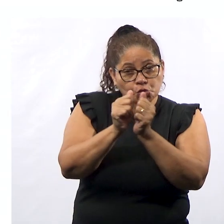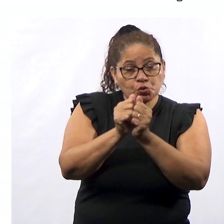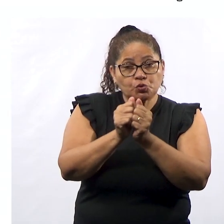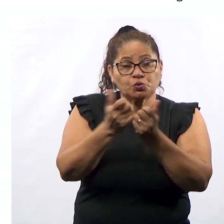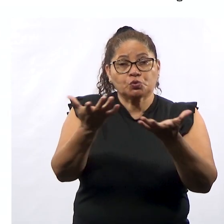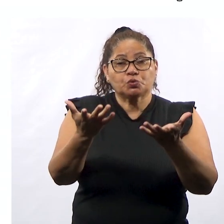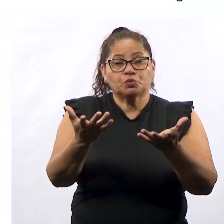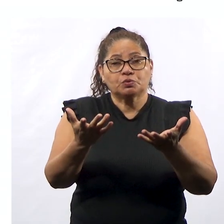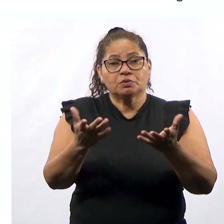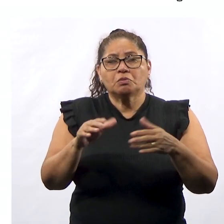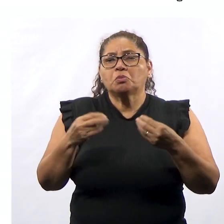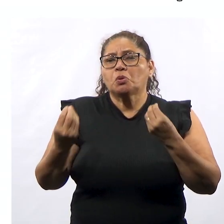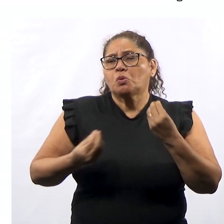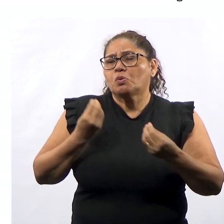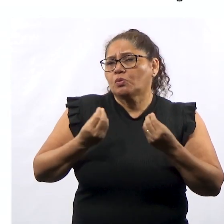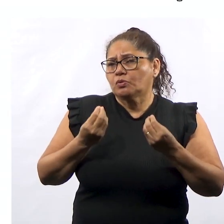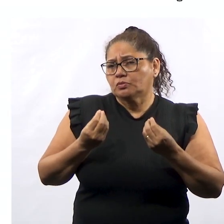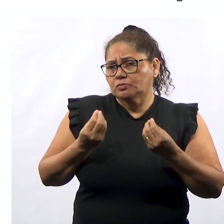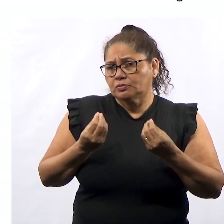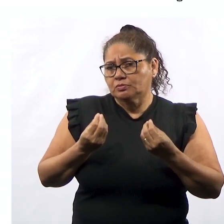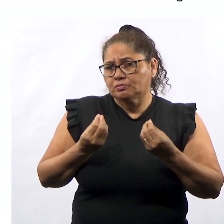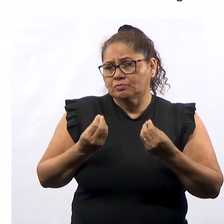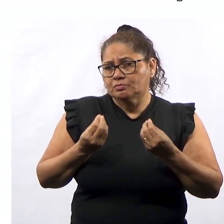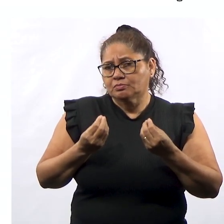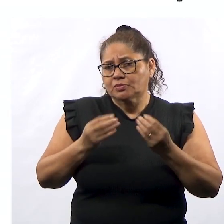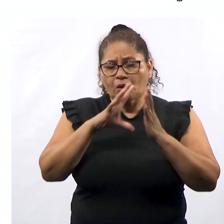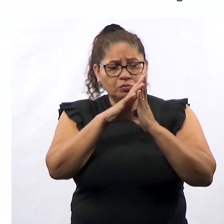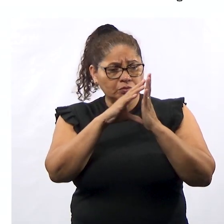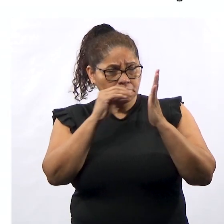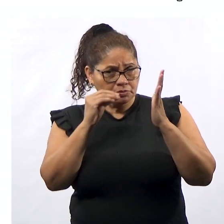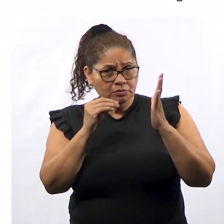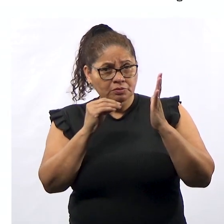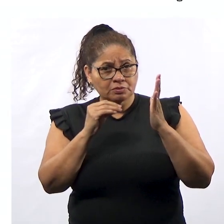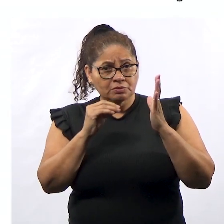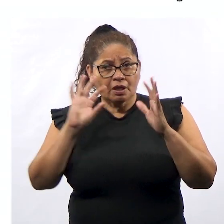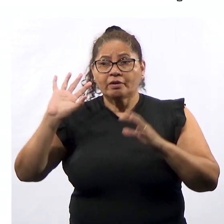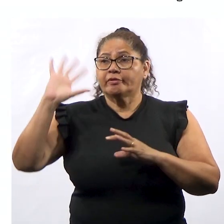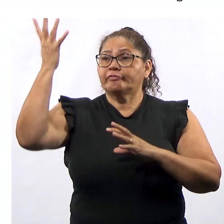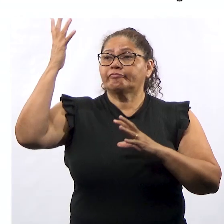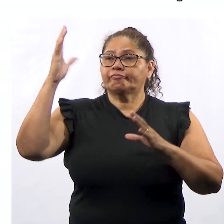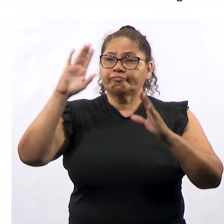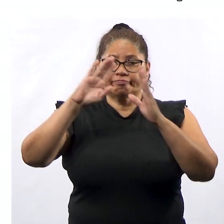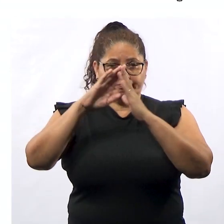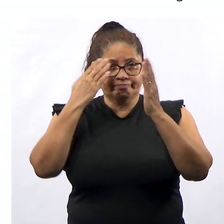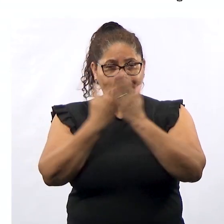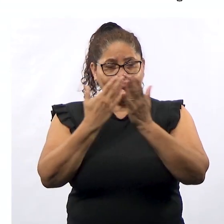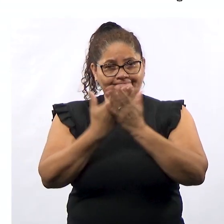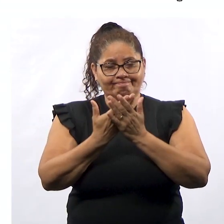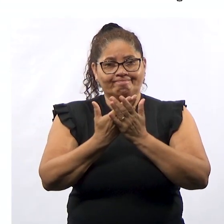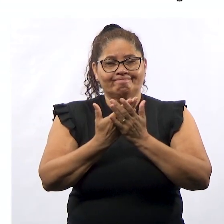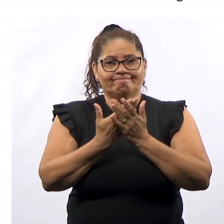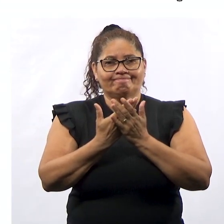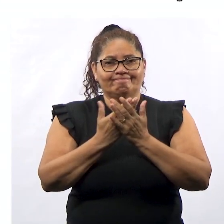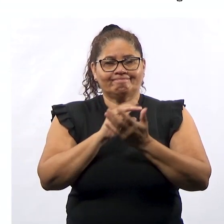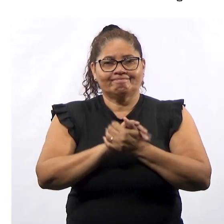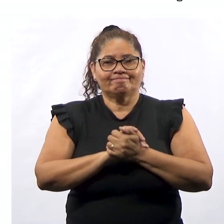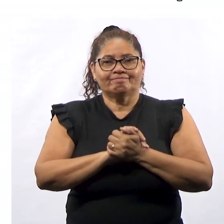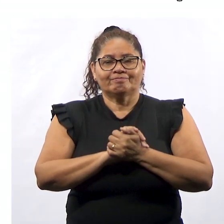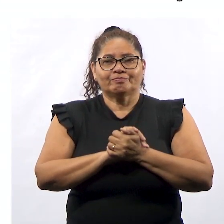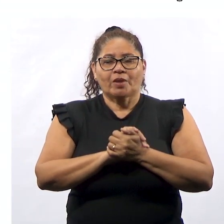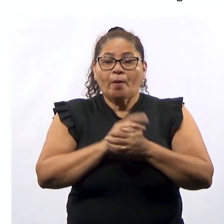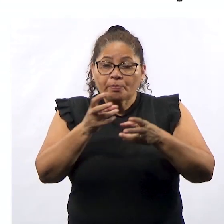junto? Como nós abordamos, por exemplo, as festas na escola, as datas comemorativas,